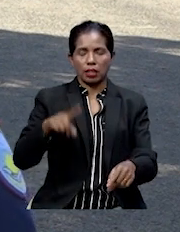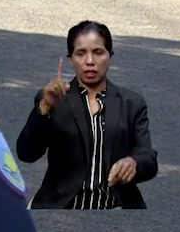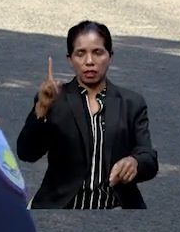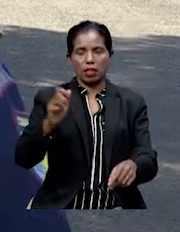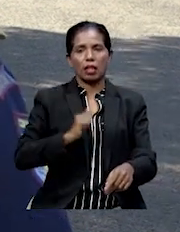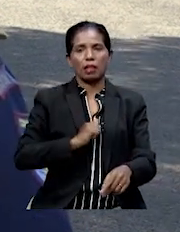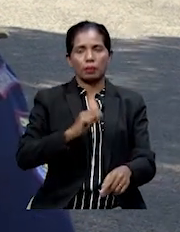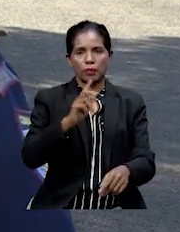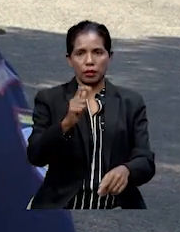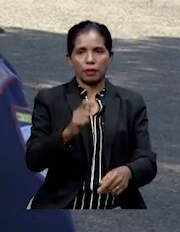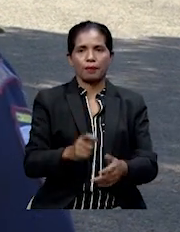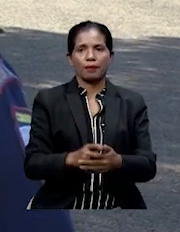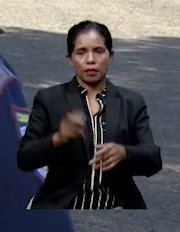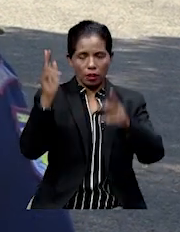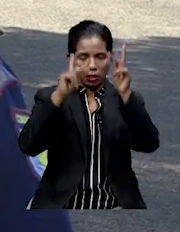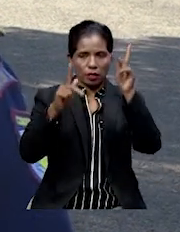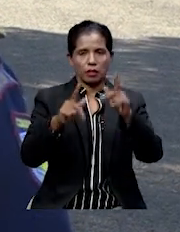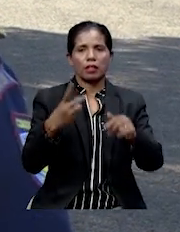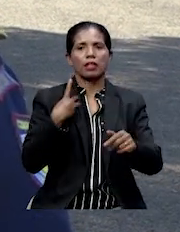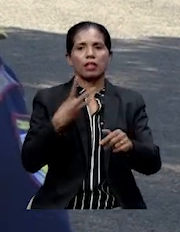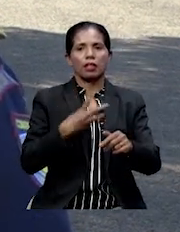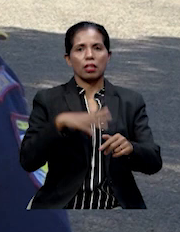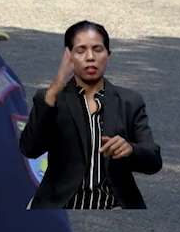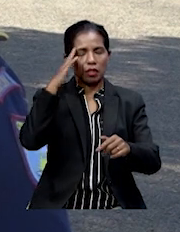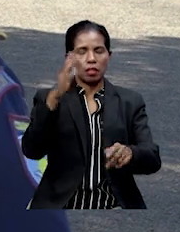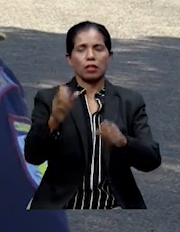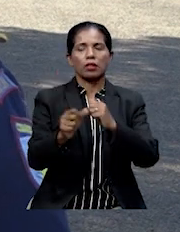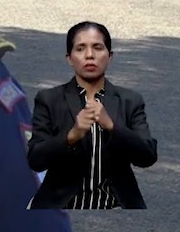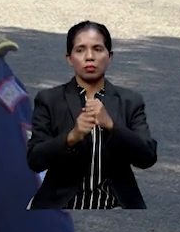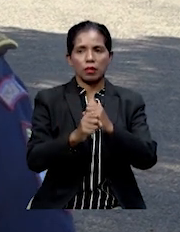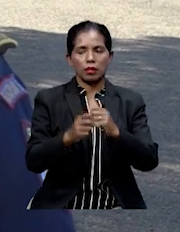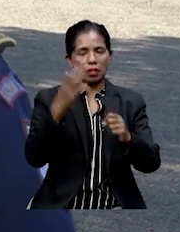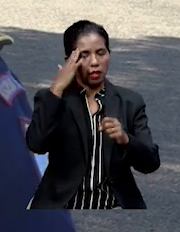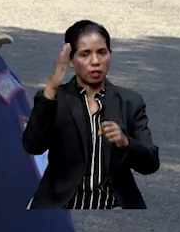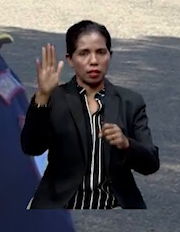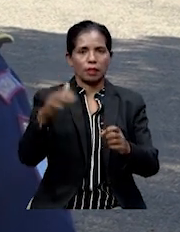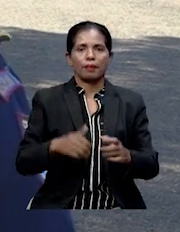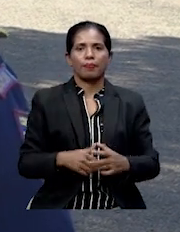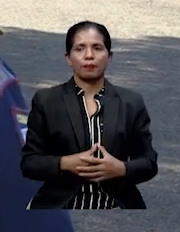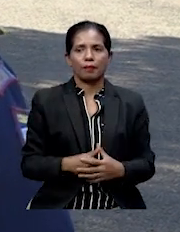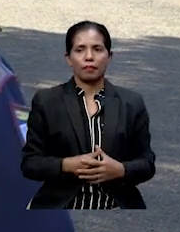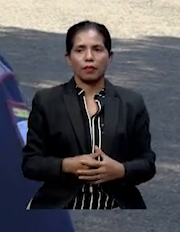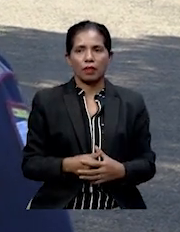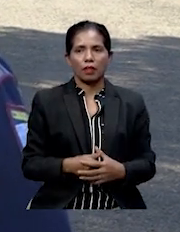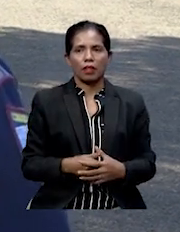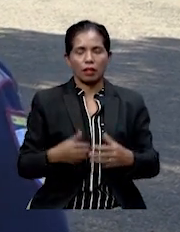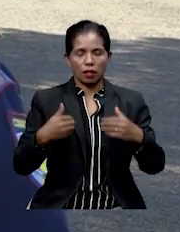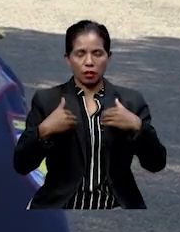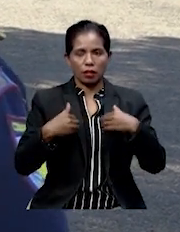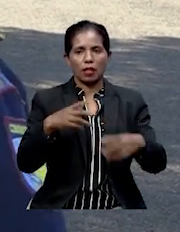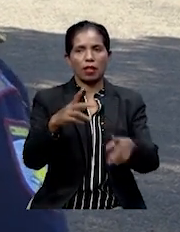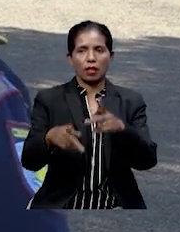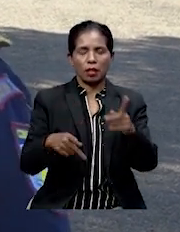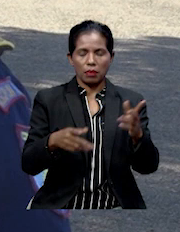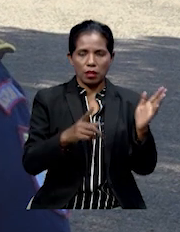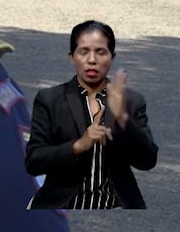penal e caso ira né ita considera kata suspeito ira desconhecidos ne ba acontece depois lesada mo bahalo te